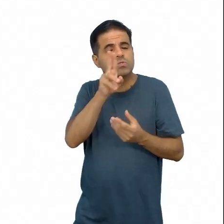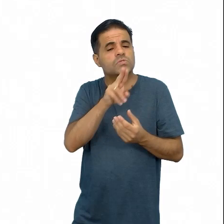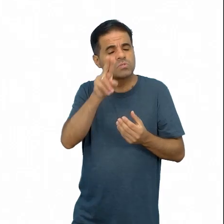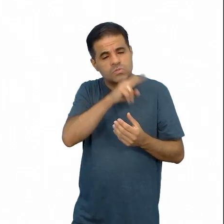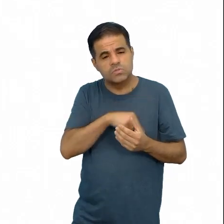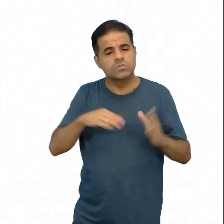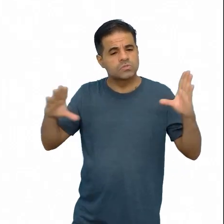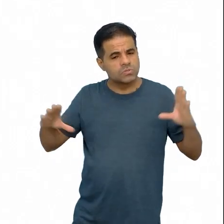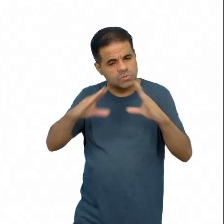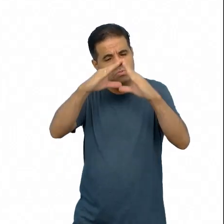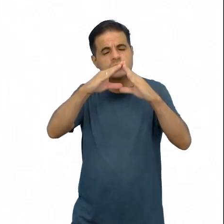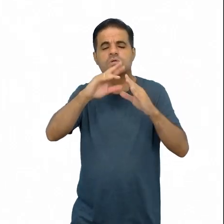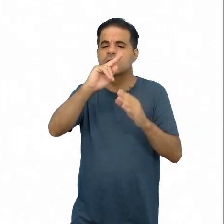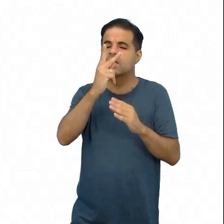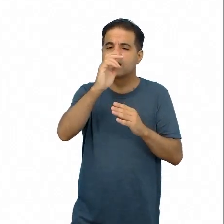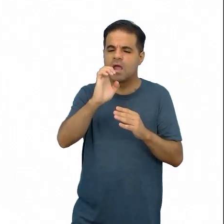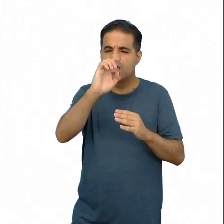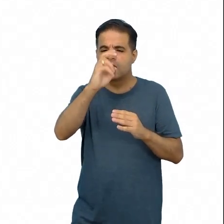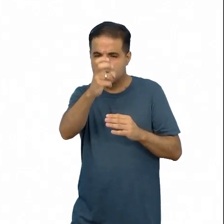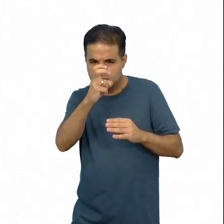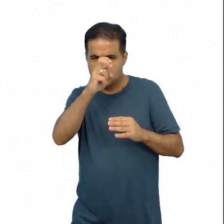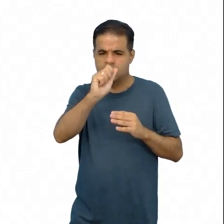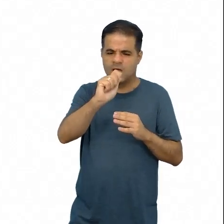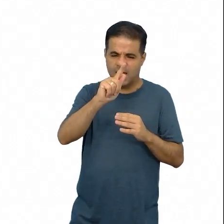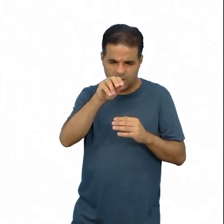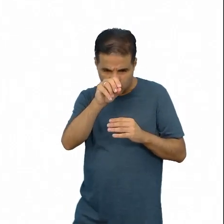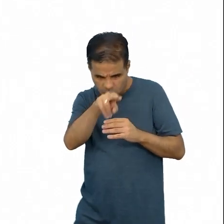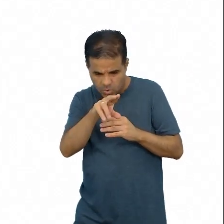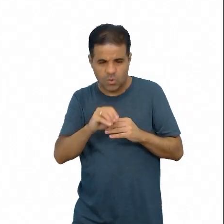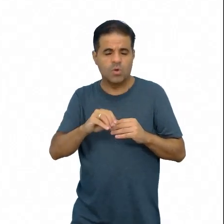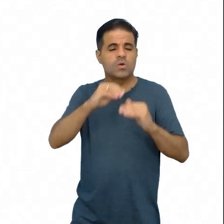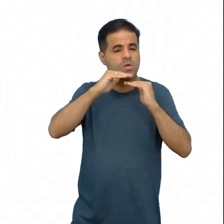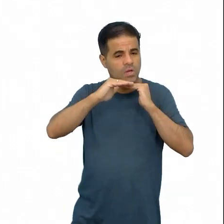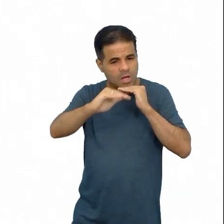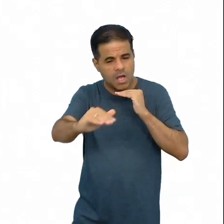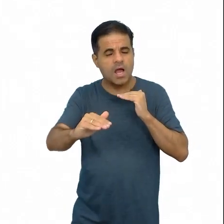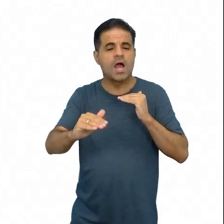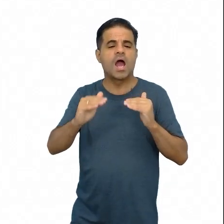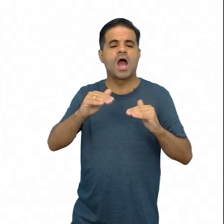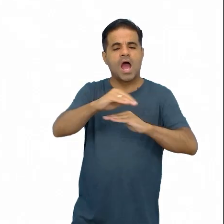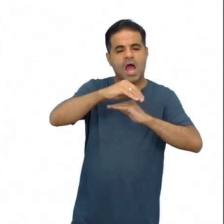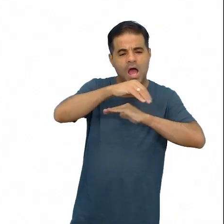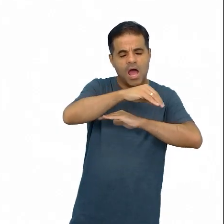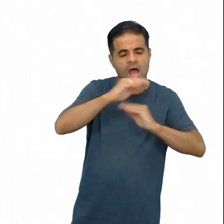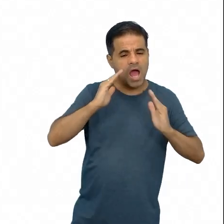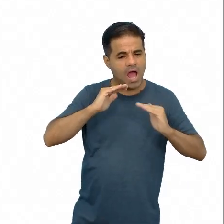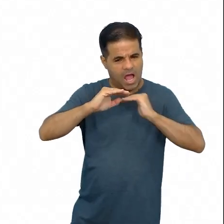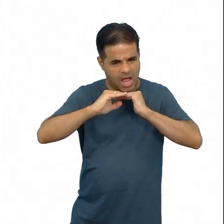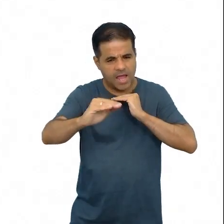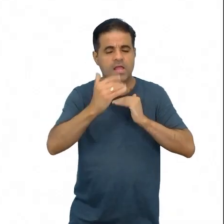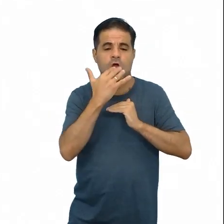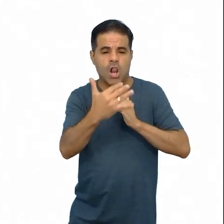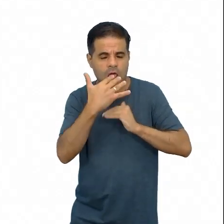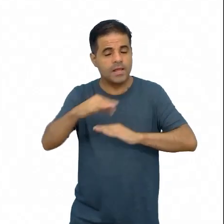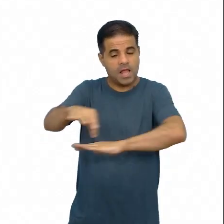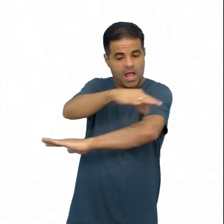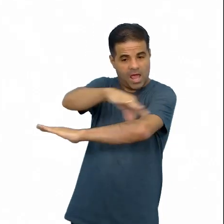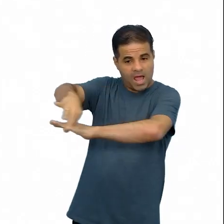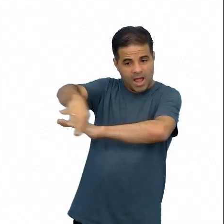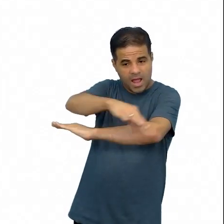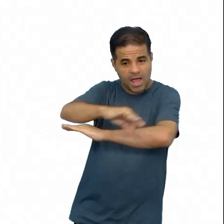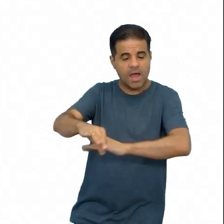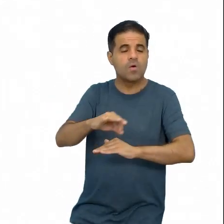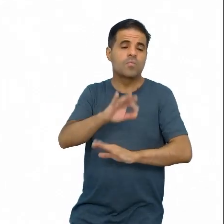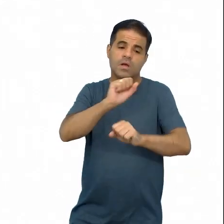utilizando triângulos e hexágonos. Utilize apenas canetas coloridas e réguas. Aí nós vamos algumas respostas possíveis.